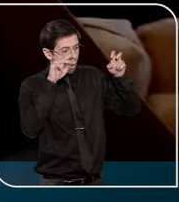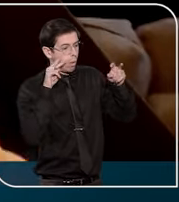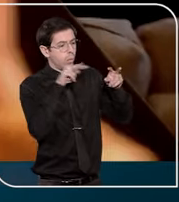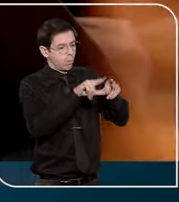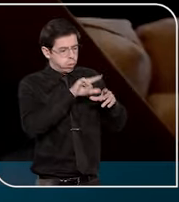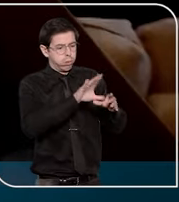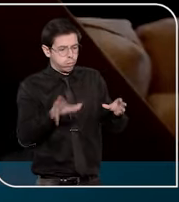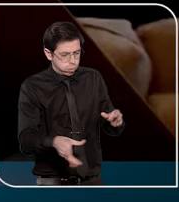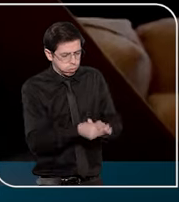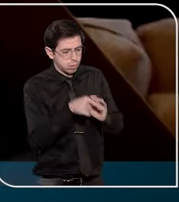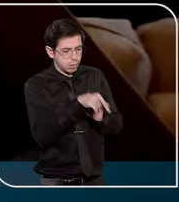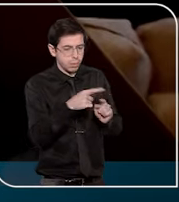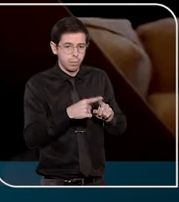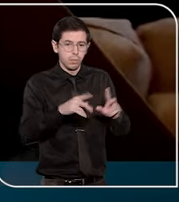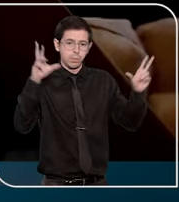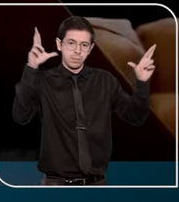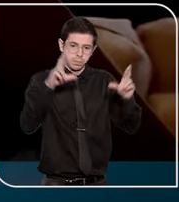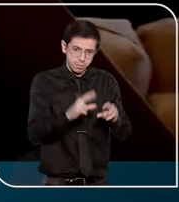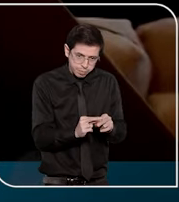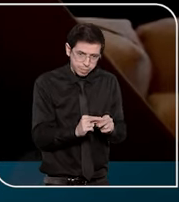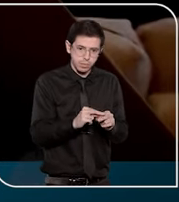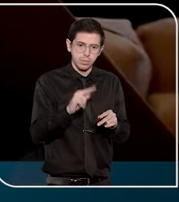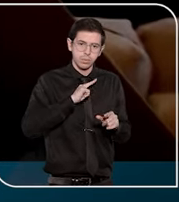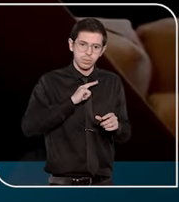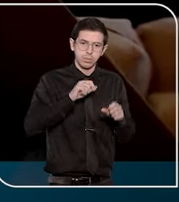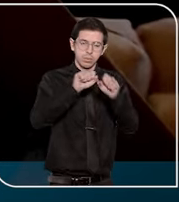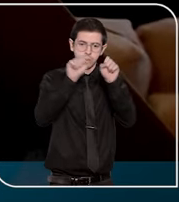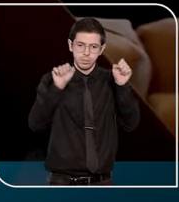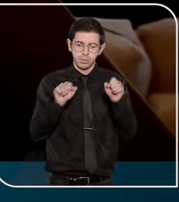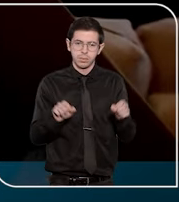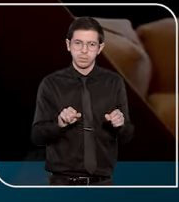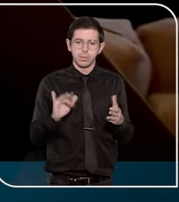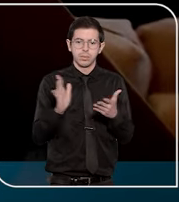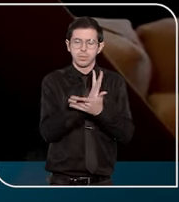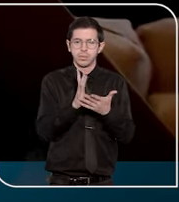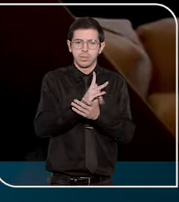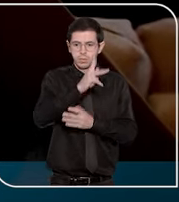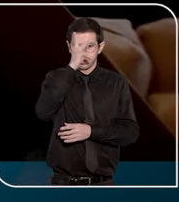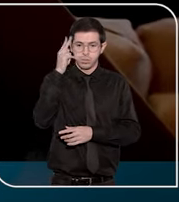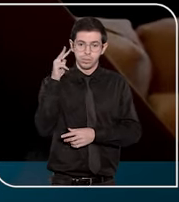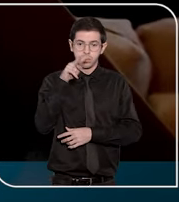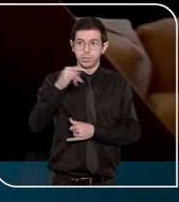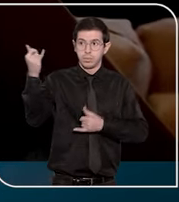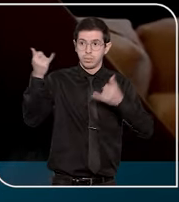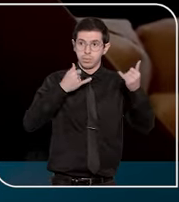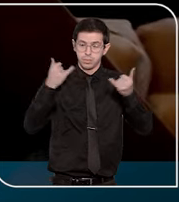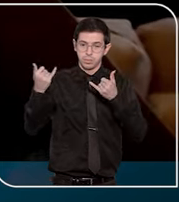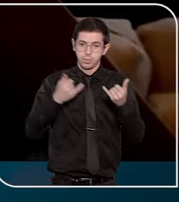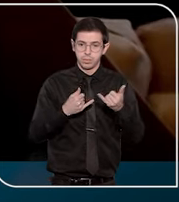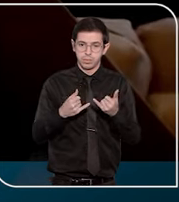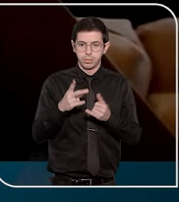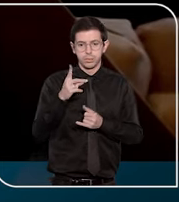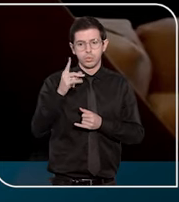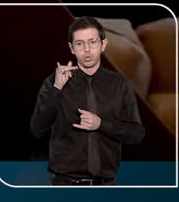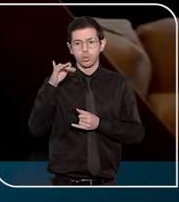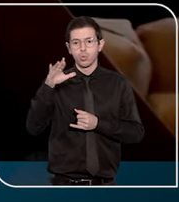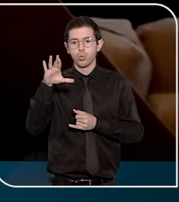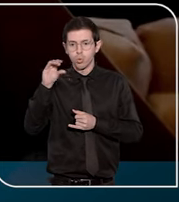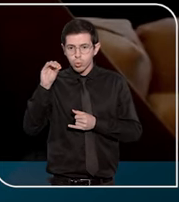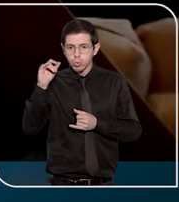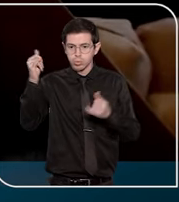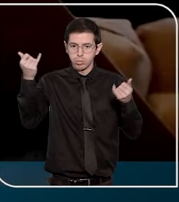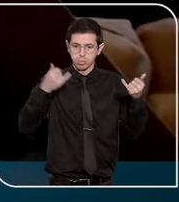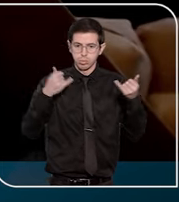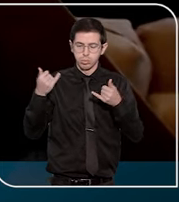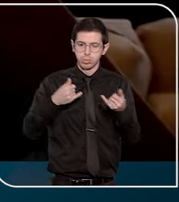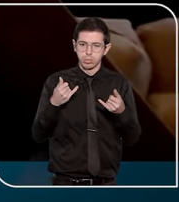E isso racionaliza o nosso sistema. Algumas pessoas talvez vão olhar para esses dados que o Diego trouxe, o Diogo, desculpa, o Diogo, que o Diogo trouxe